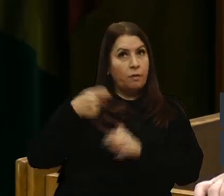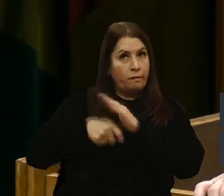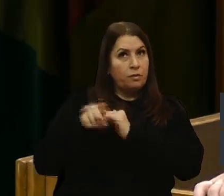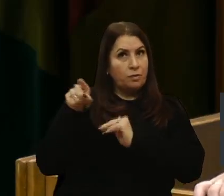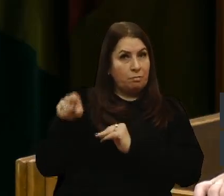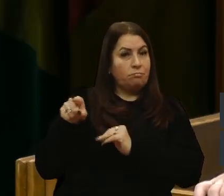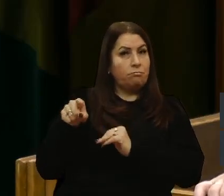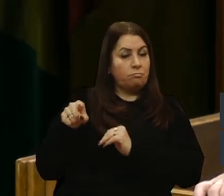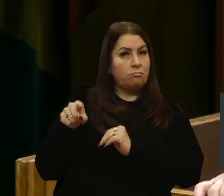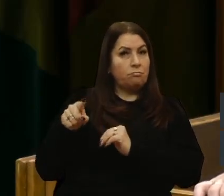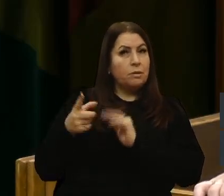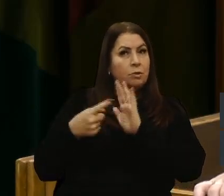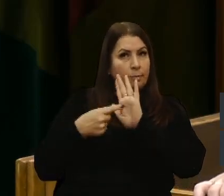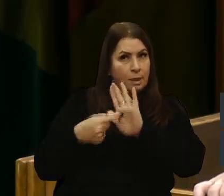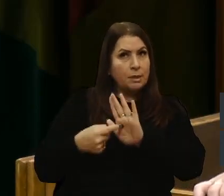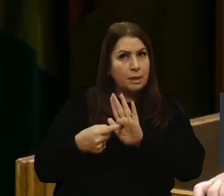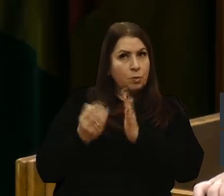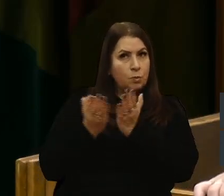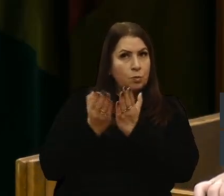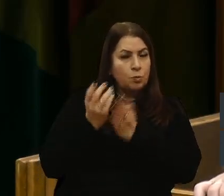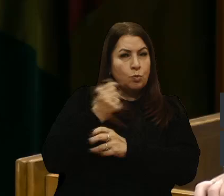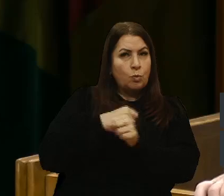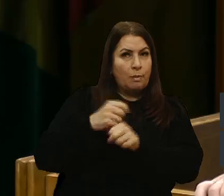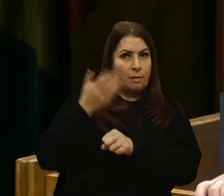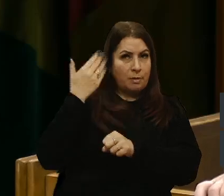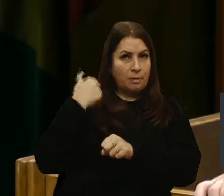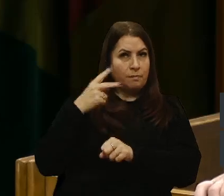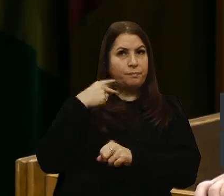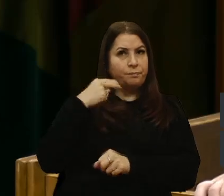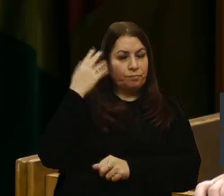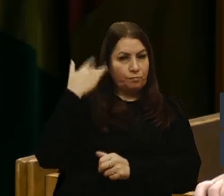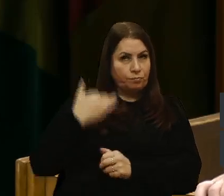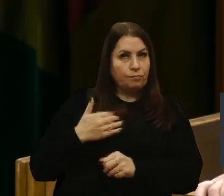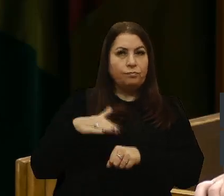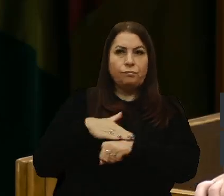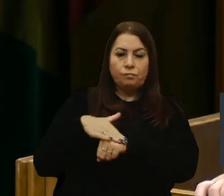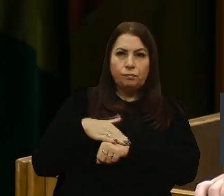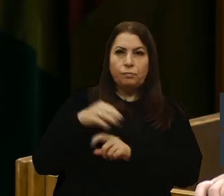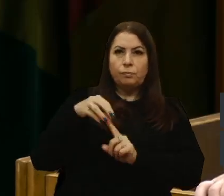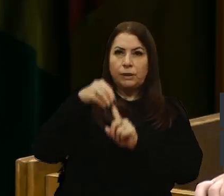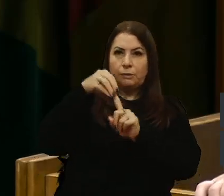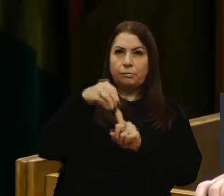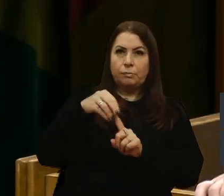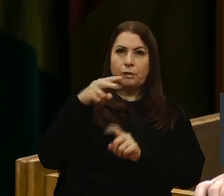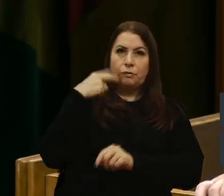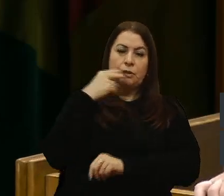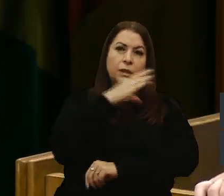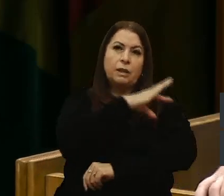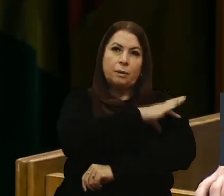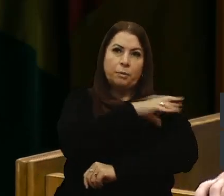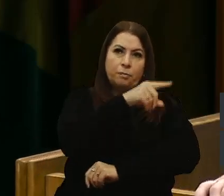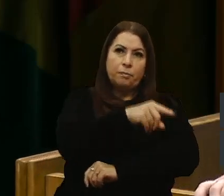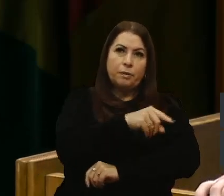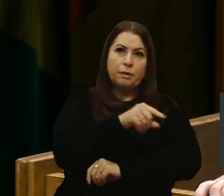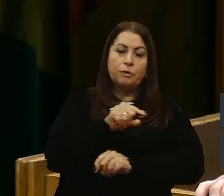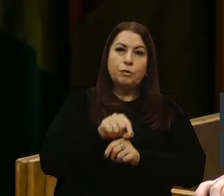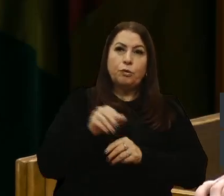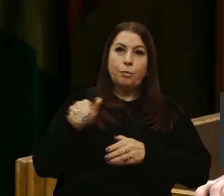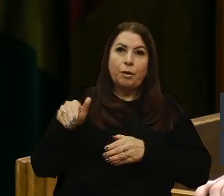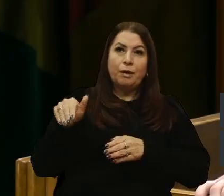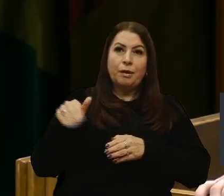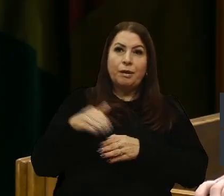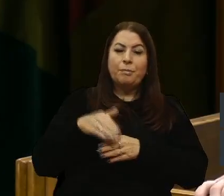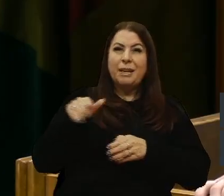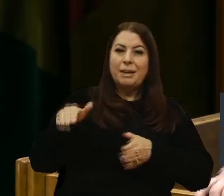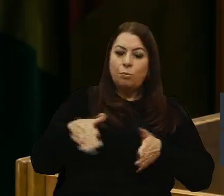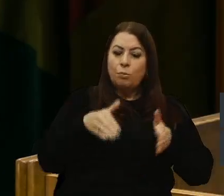ali, eu até apresentei um estudo ano passado, vereadora Daiane, conversei principalmente com o vereador Ramon, sobre uma trincheira que foi feita no